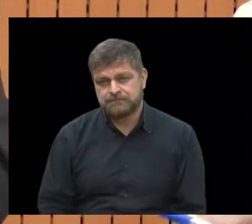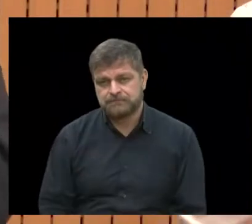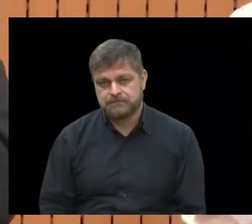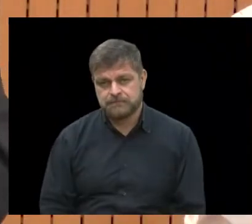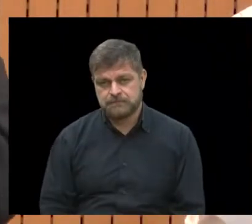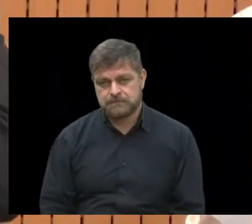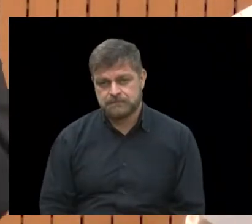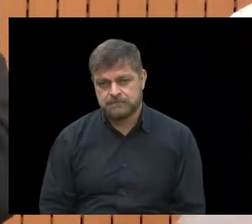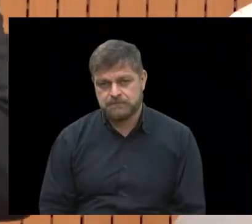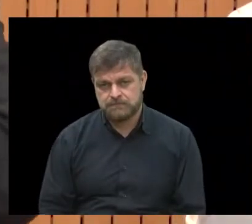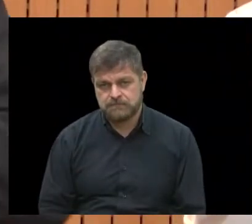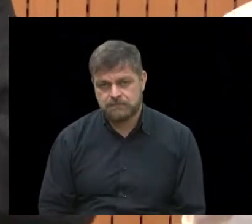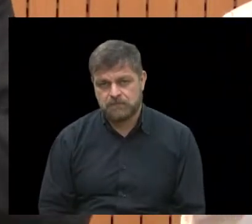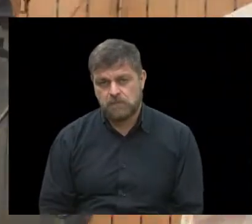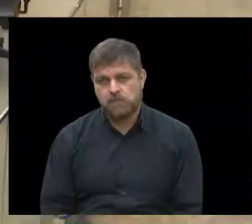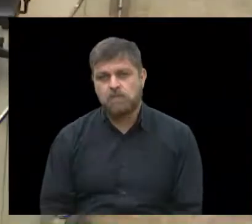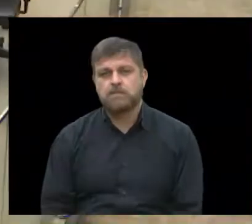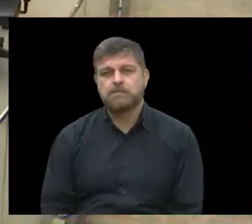Tempo deferido.